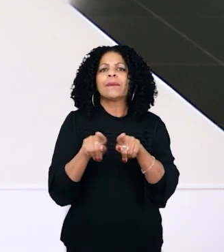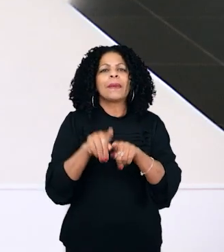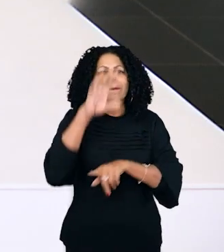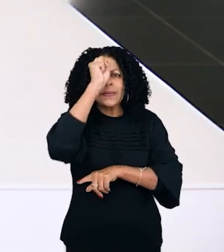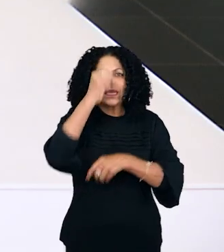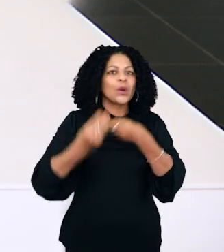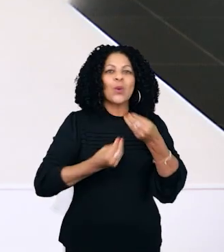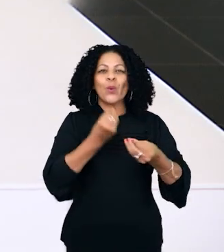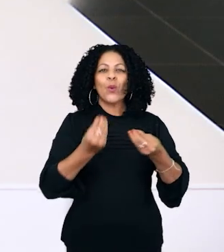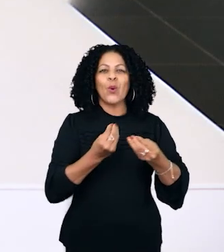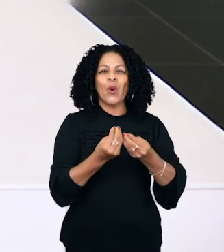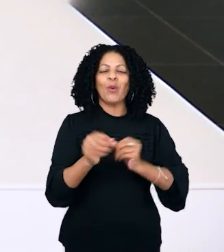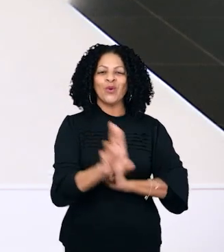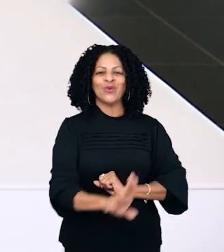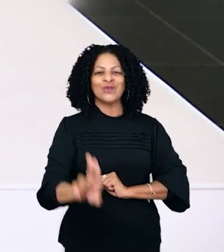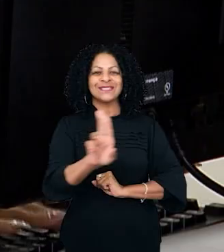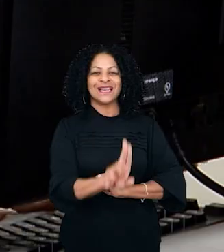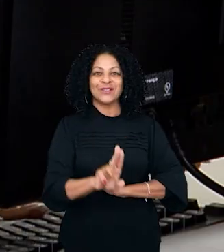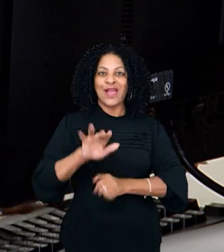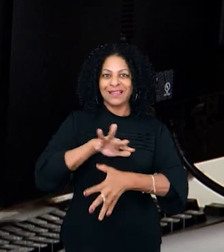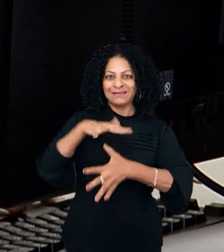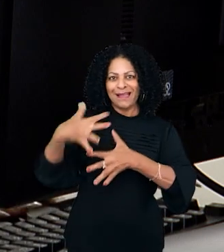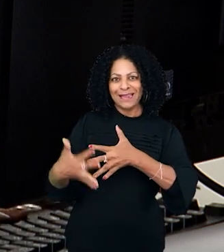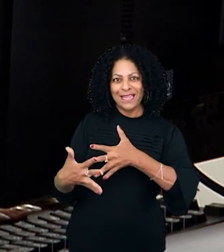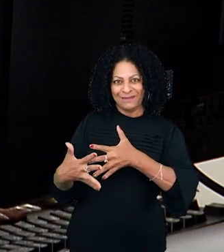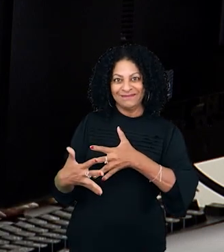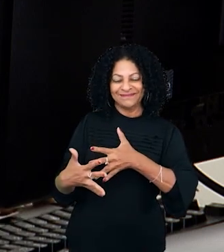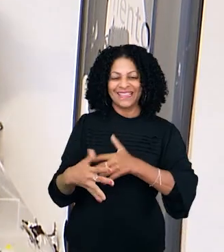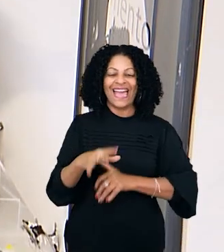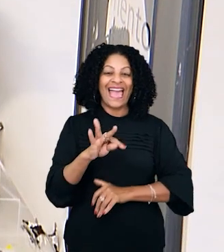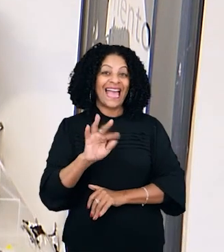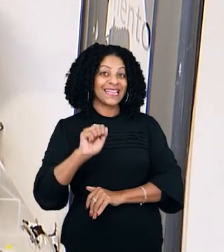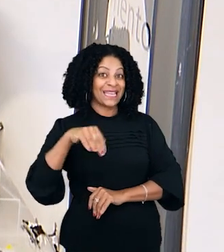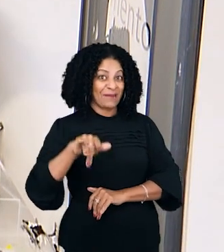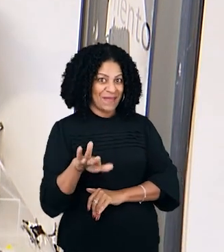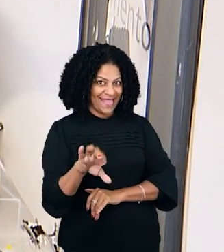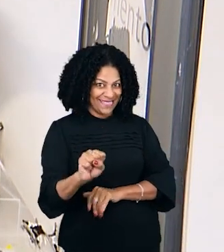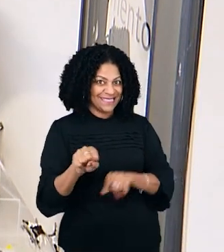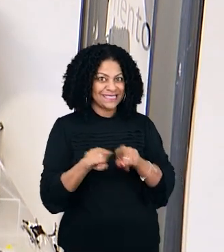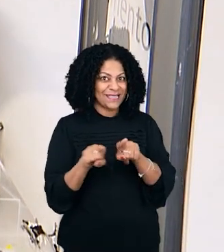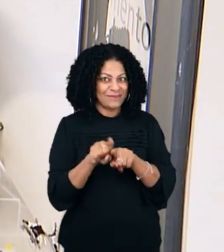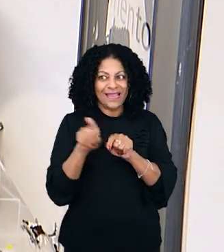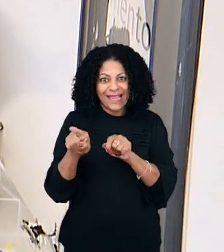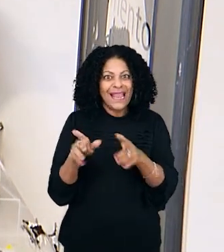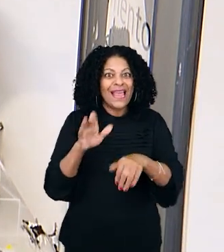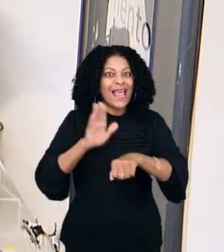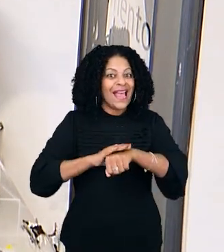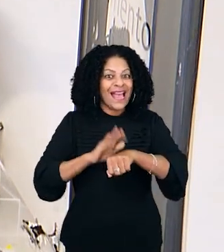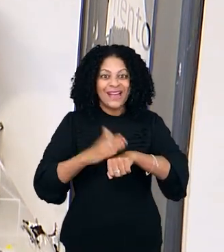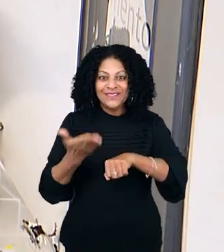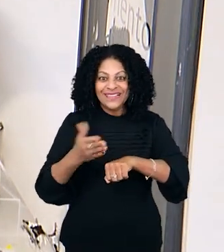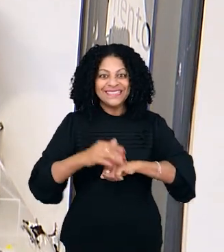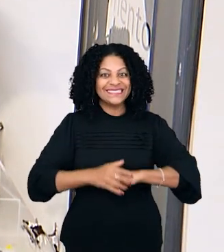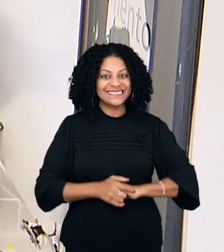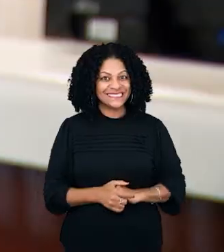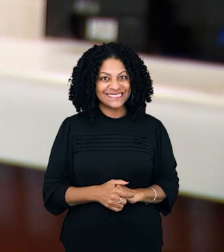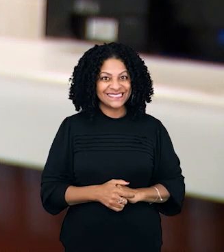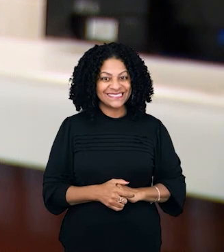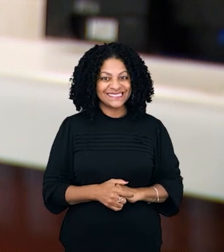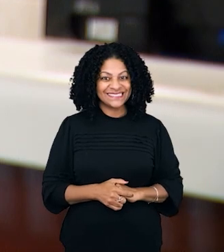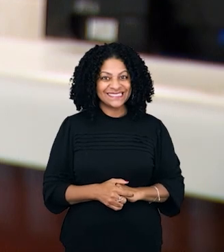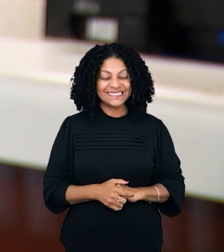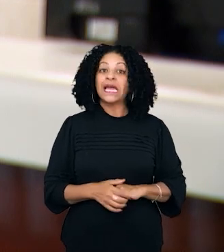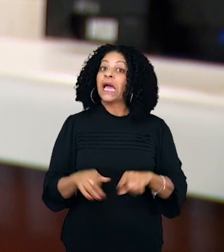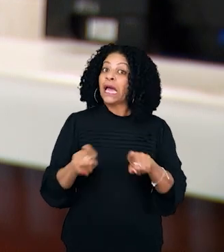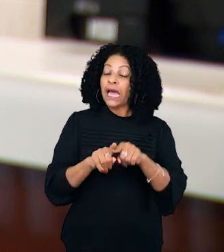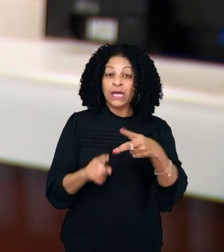treinada para também atender ao público utilizando a Libras. A Tamires, por exemplo, realiza esse trabalho.